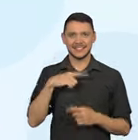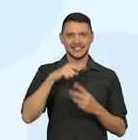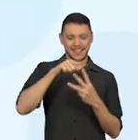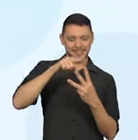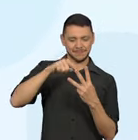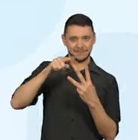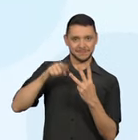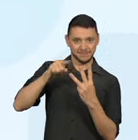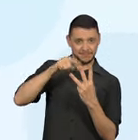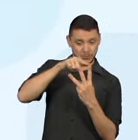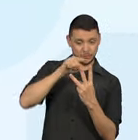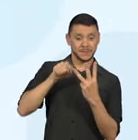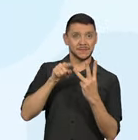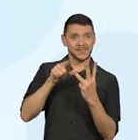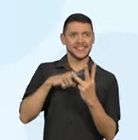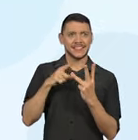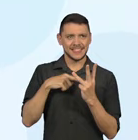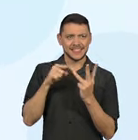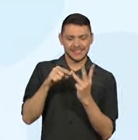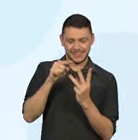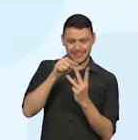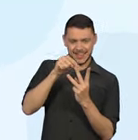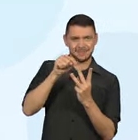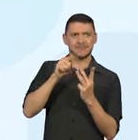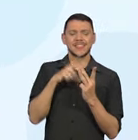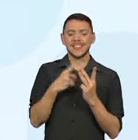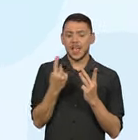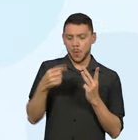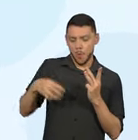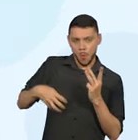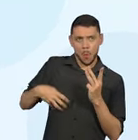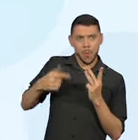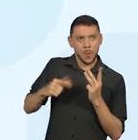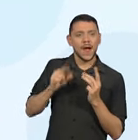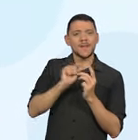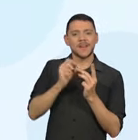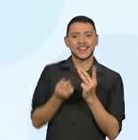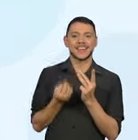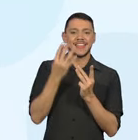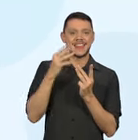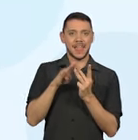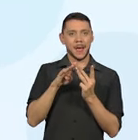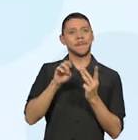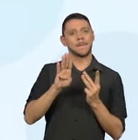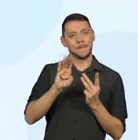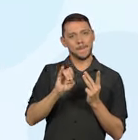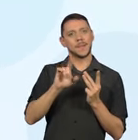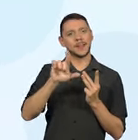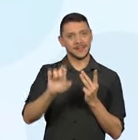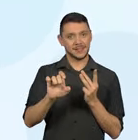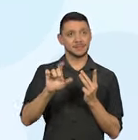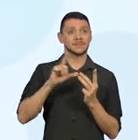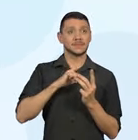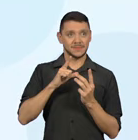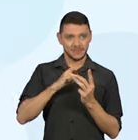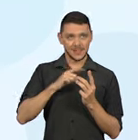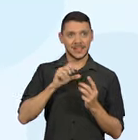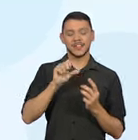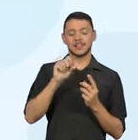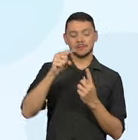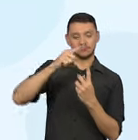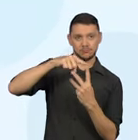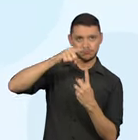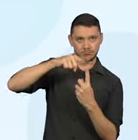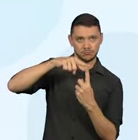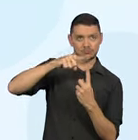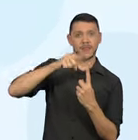líquido produzido por um órgão específico, tá bom? Já vou lembrar o nome dele, eu deixei anotado aqui. E o suco pancreático